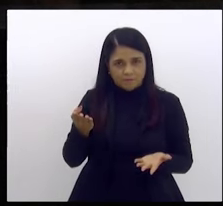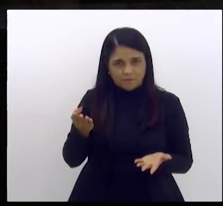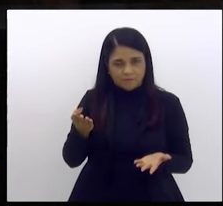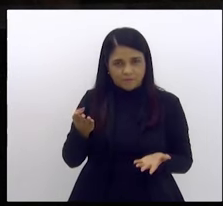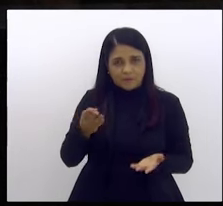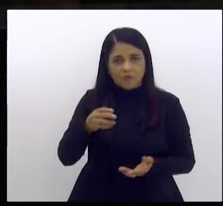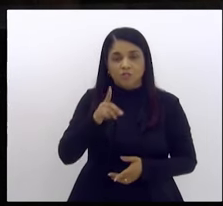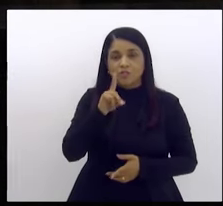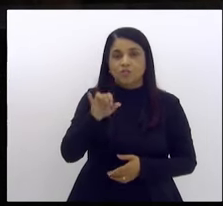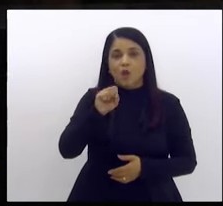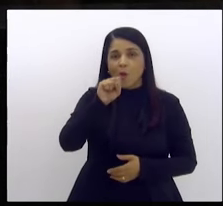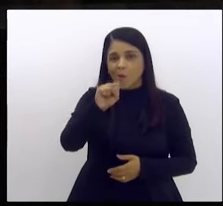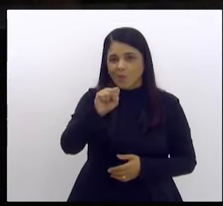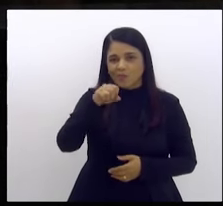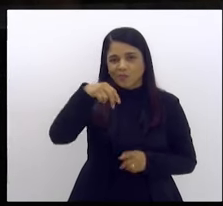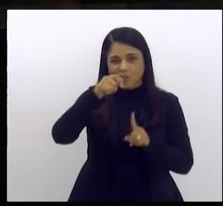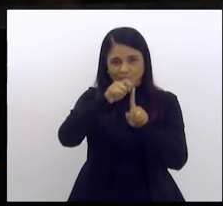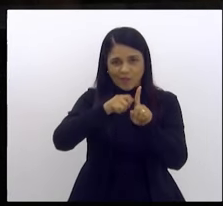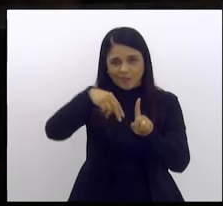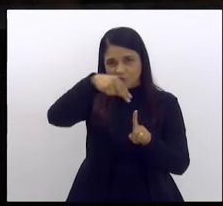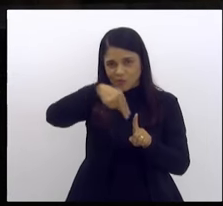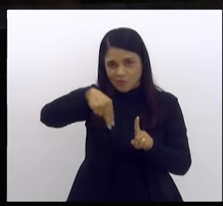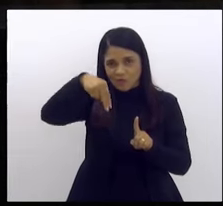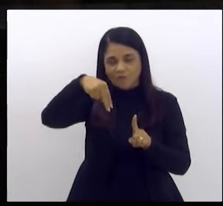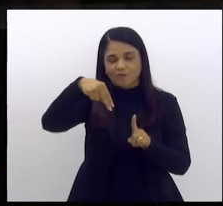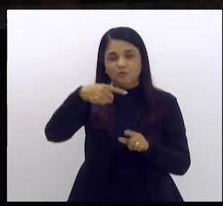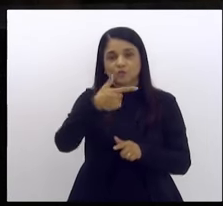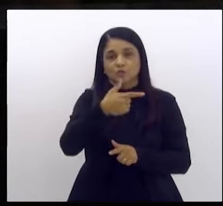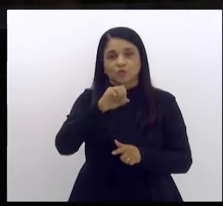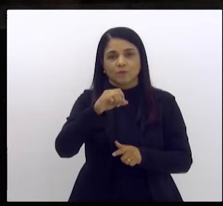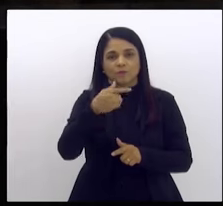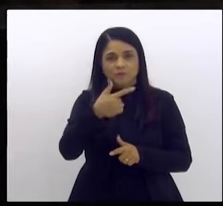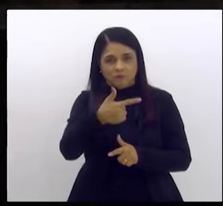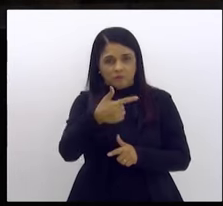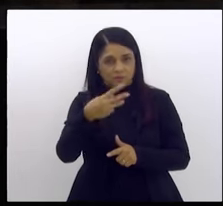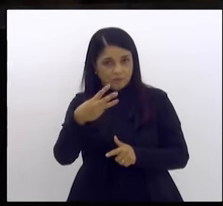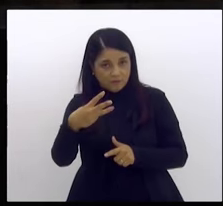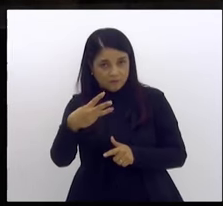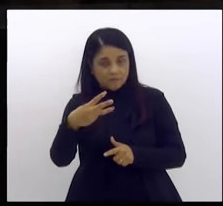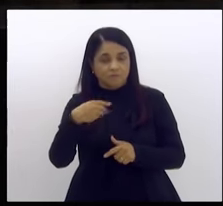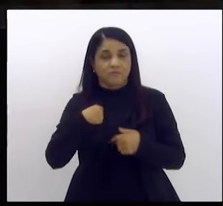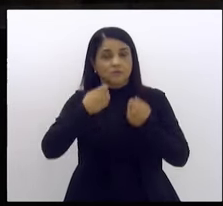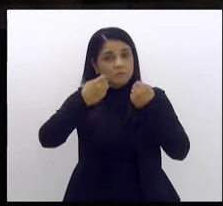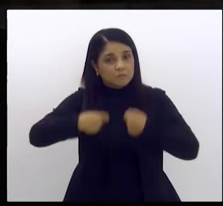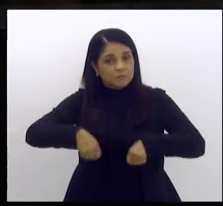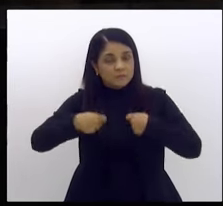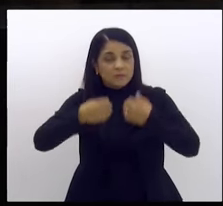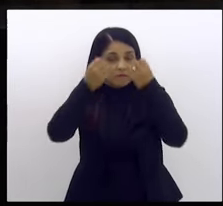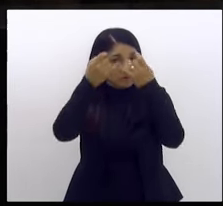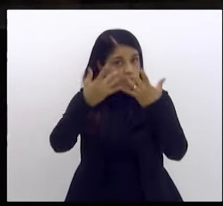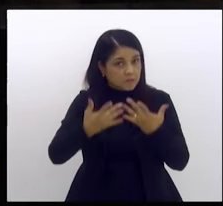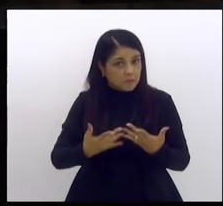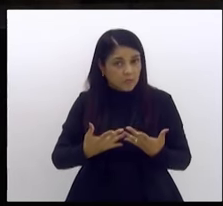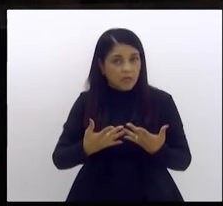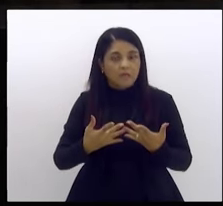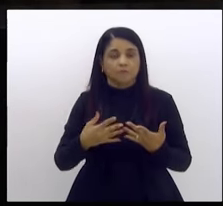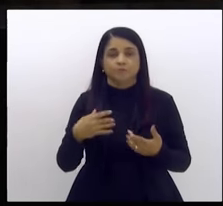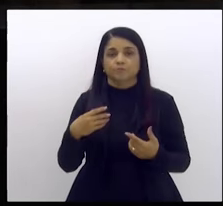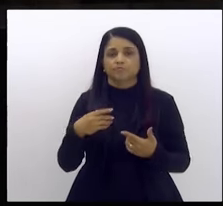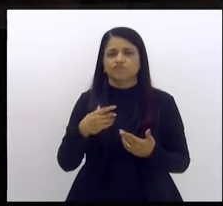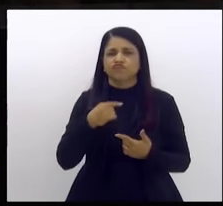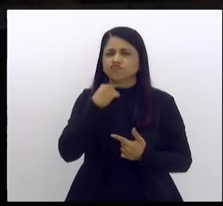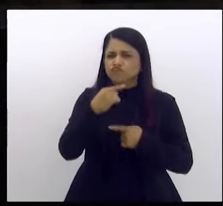8 de novembro de 2023. Então, era necessário essas explicações, porque